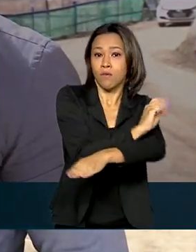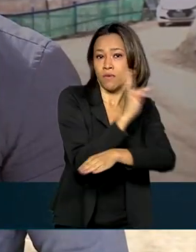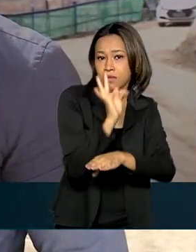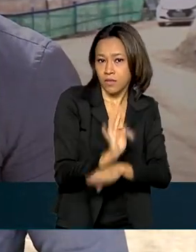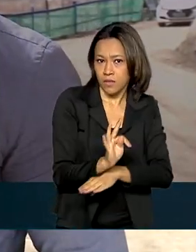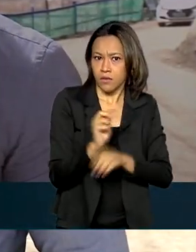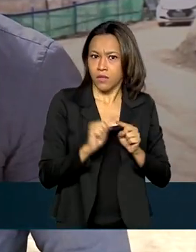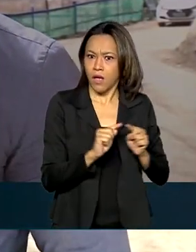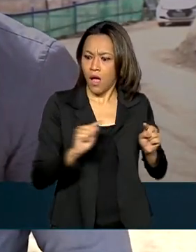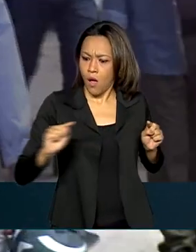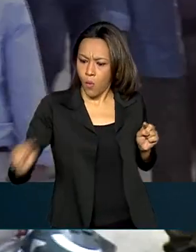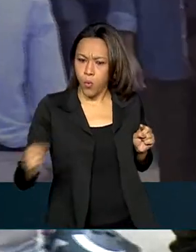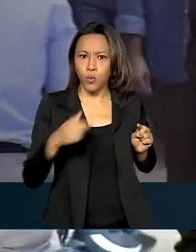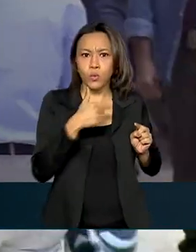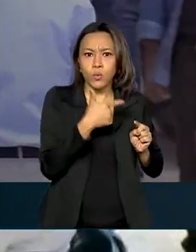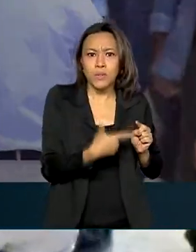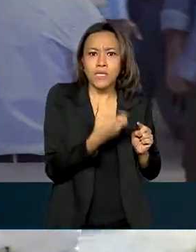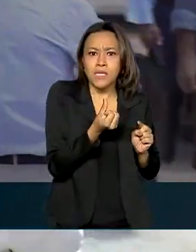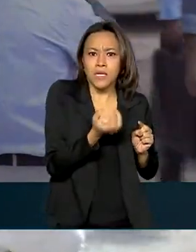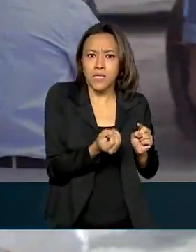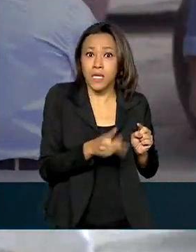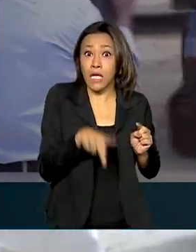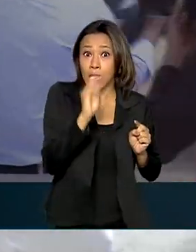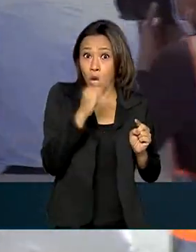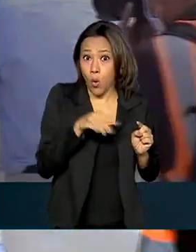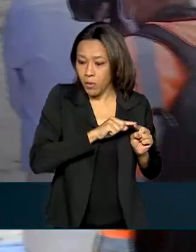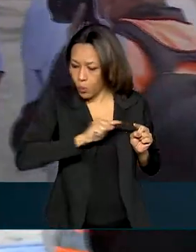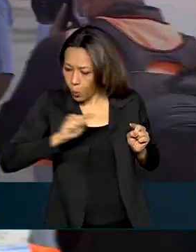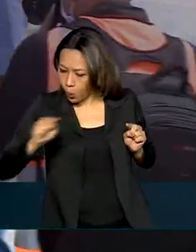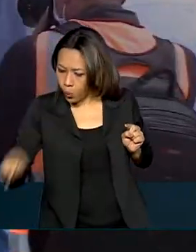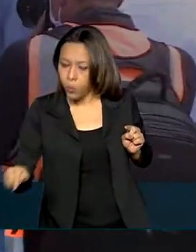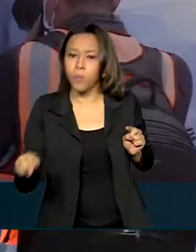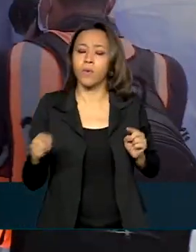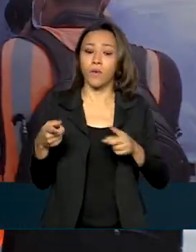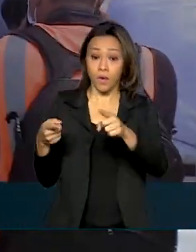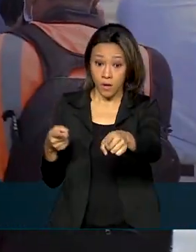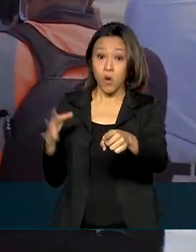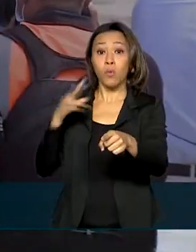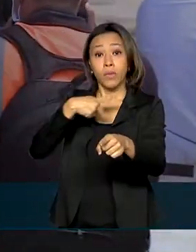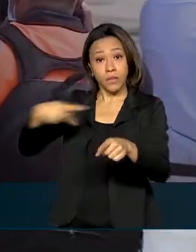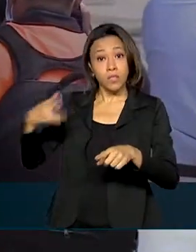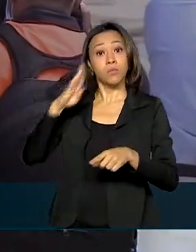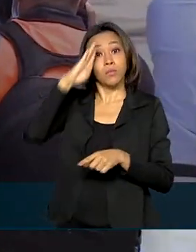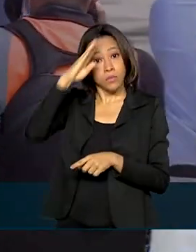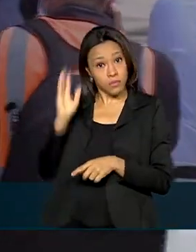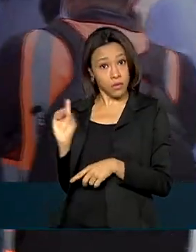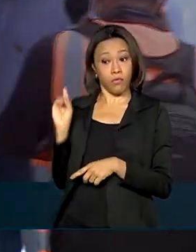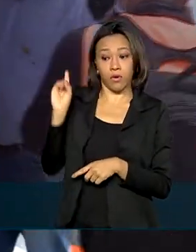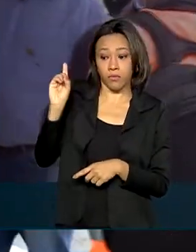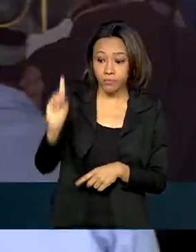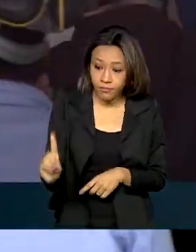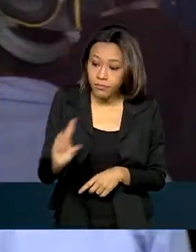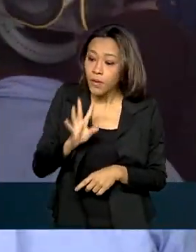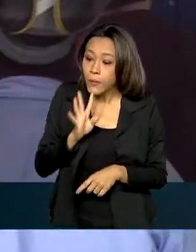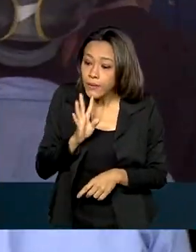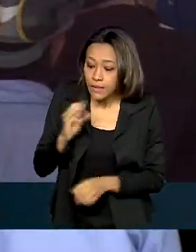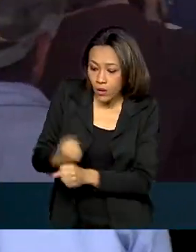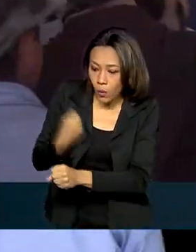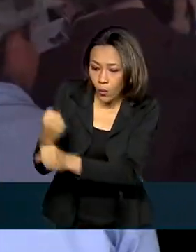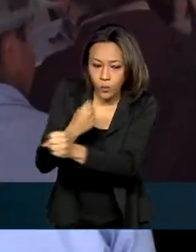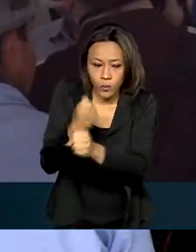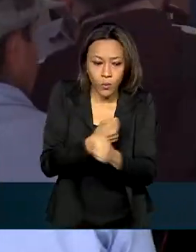260 km daqui o presidente Jair bolsonaro veio ao Sertão Pernambucano conhecer a construção